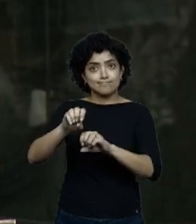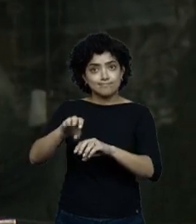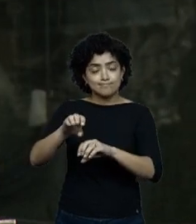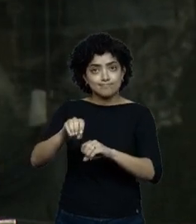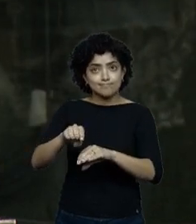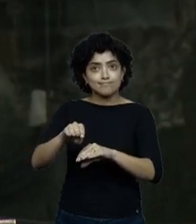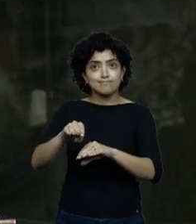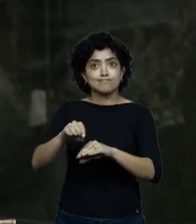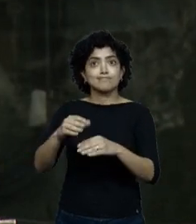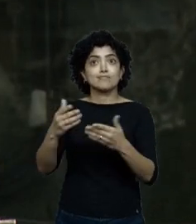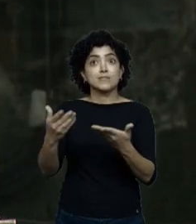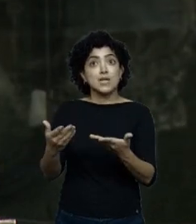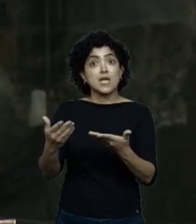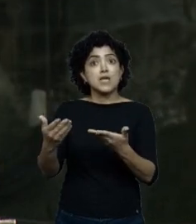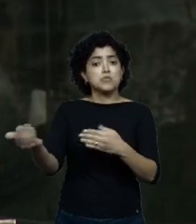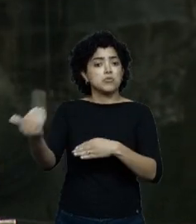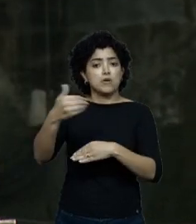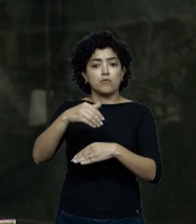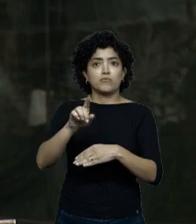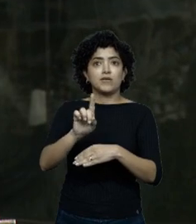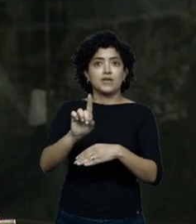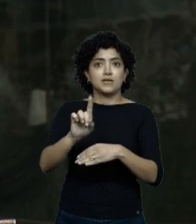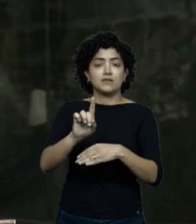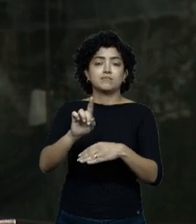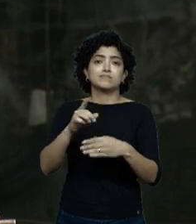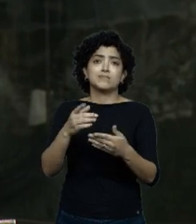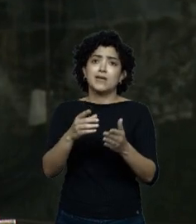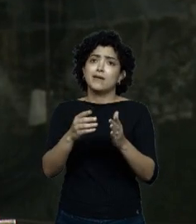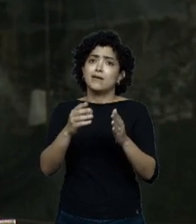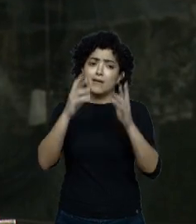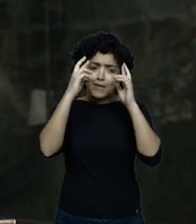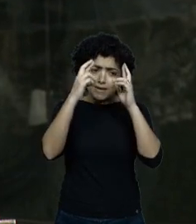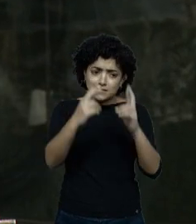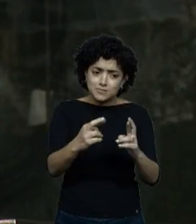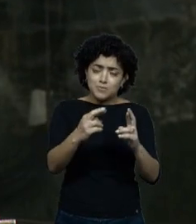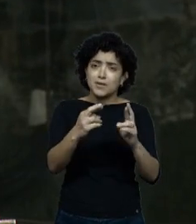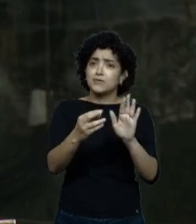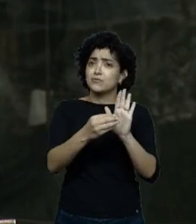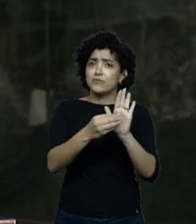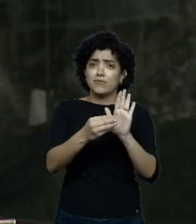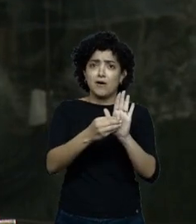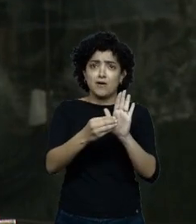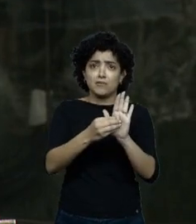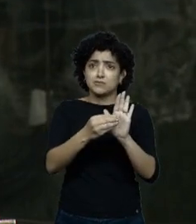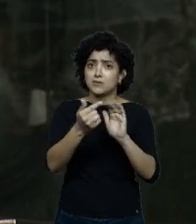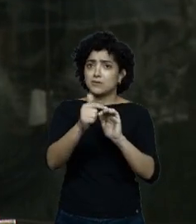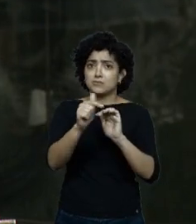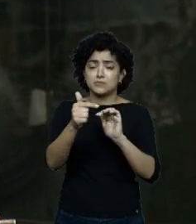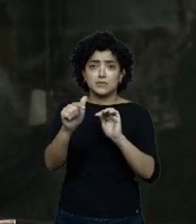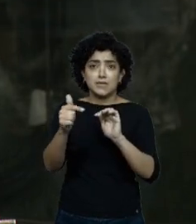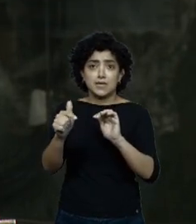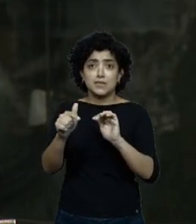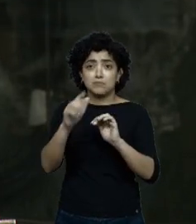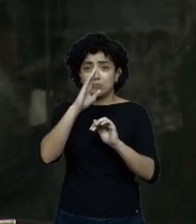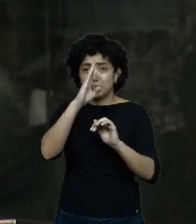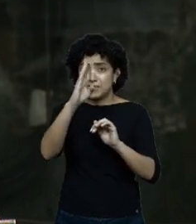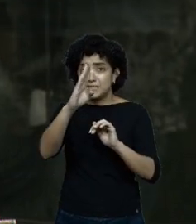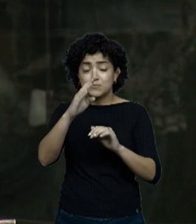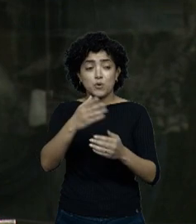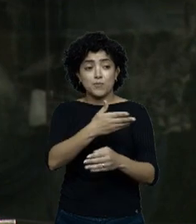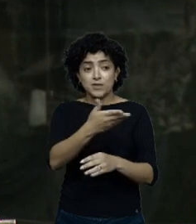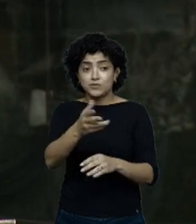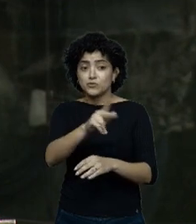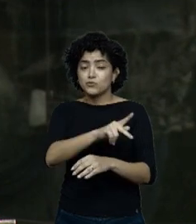Isso demonstra a falta de respeito com toda a nossa categoria E principalmente com a situação dos professores